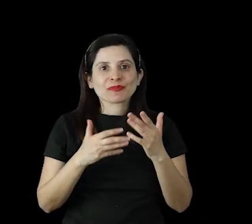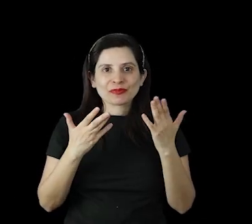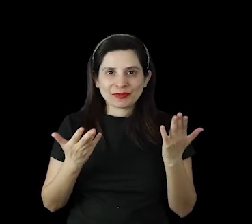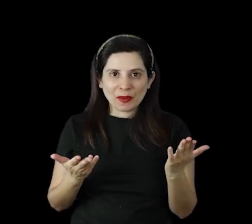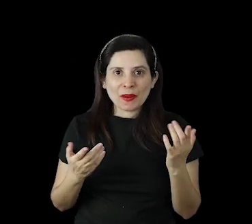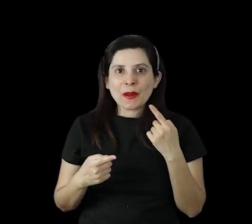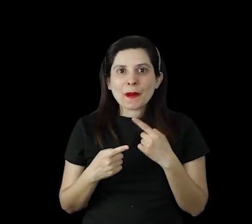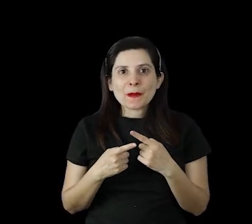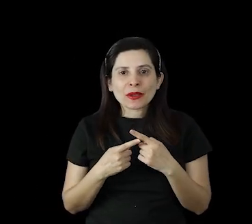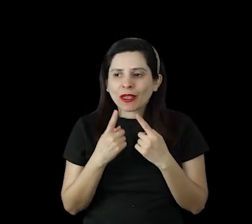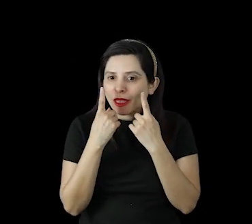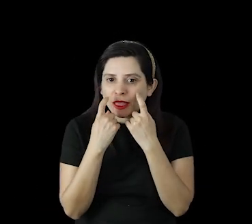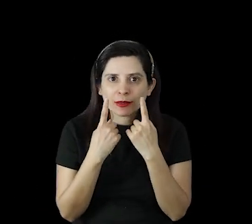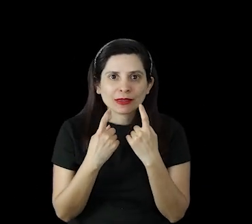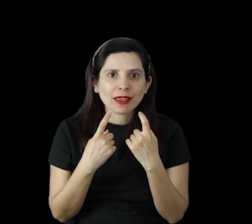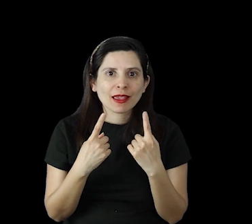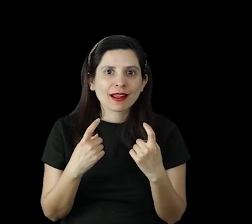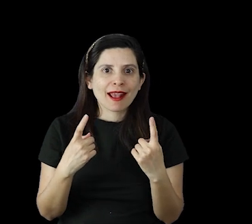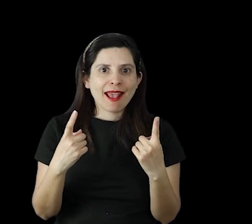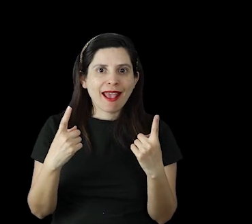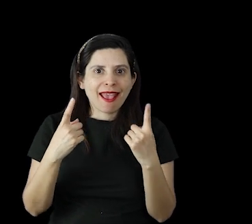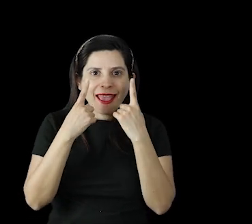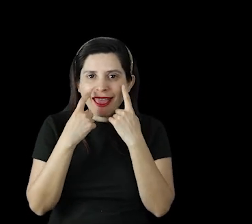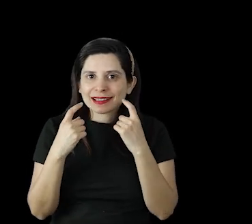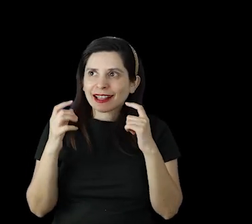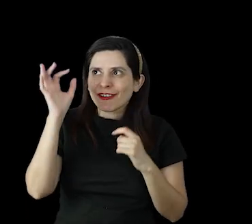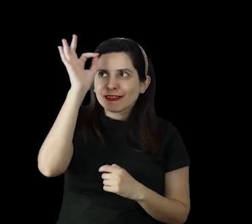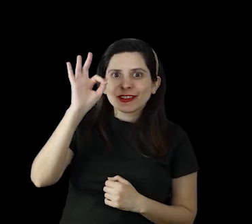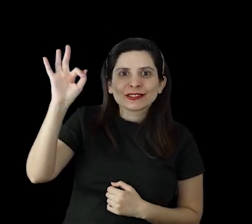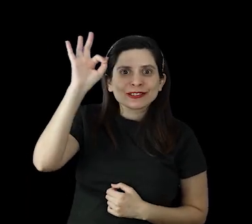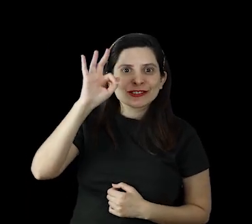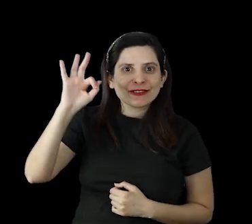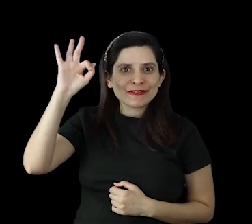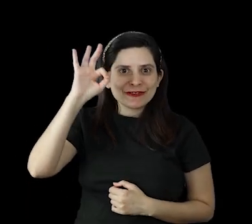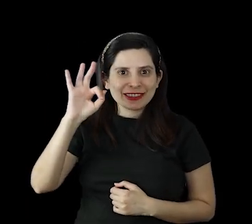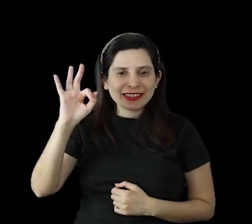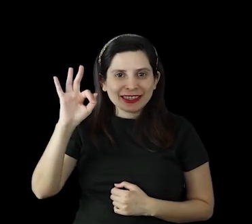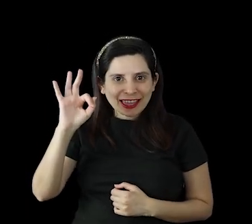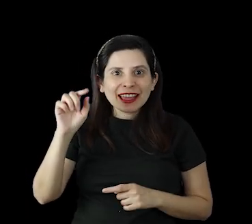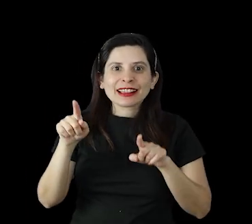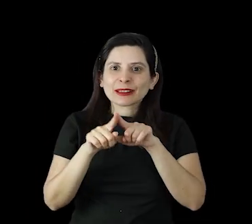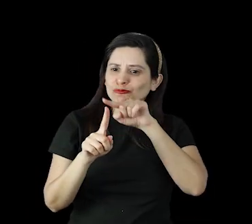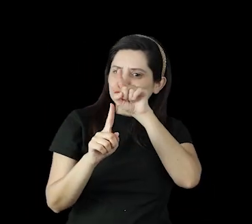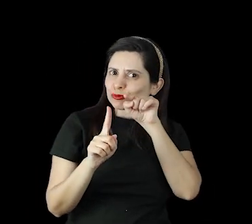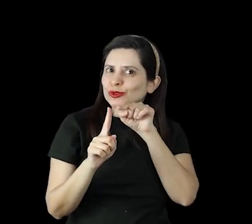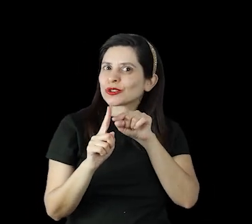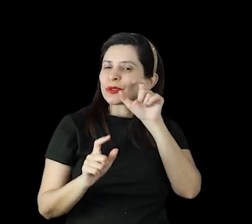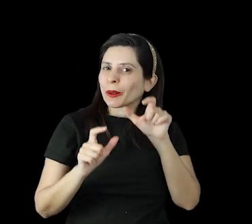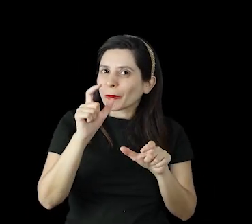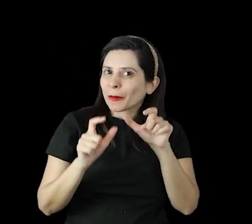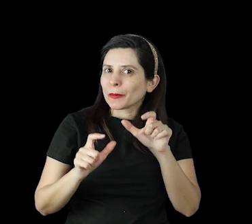justamente porque me interessa muito a filosofia e os dilemas das